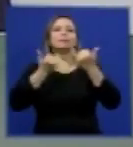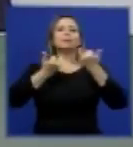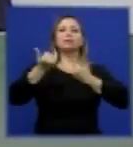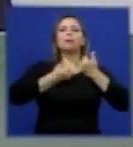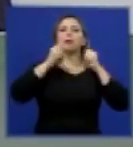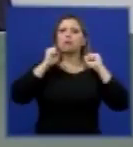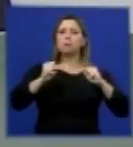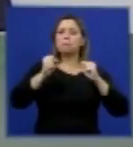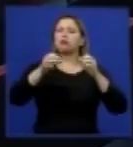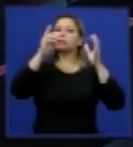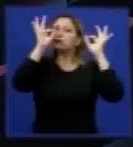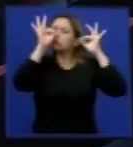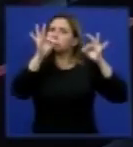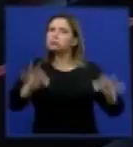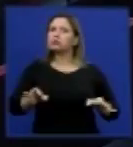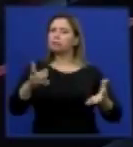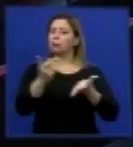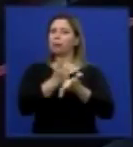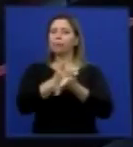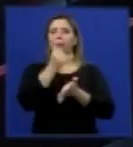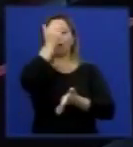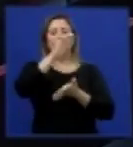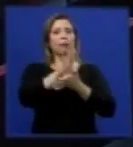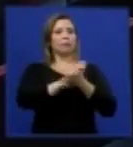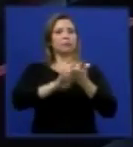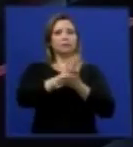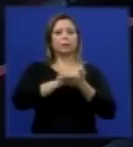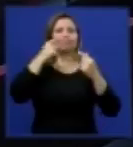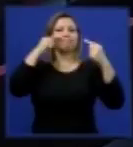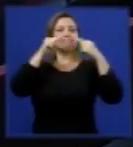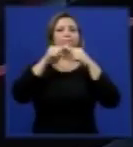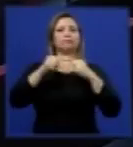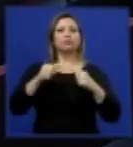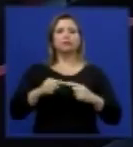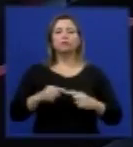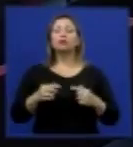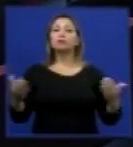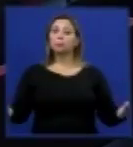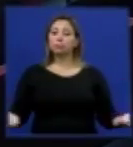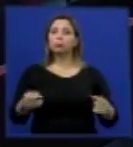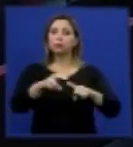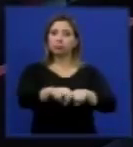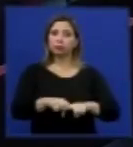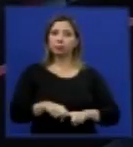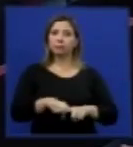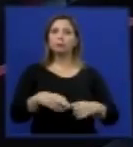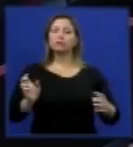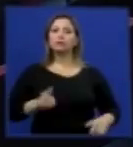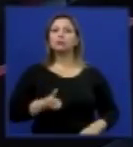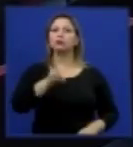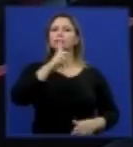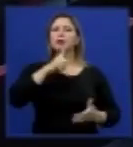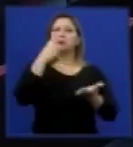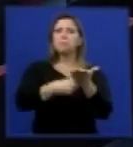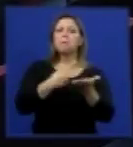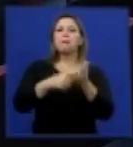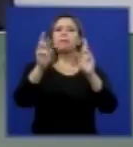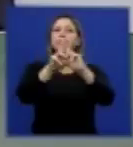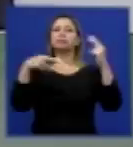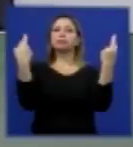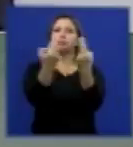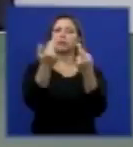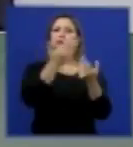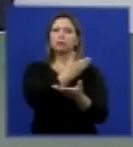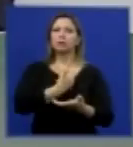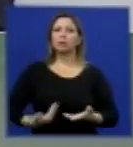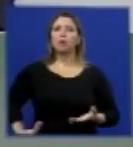realizar a justiça do seu tempo e para os homens do seu tempo. É com este objetivo, portanto, que se promovem essas audiências públicas, neste caso,